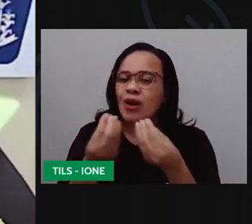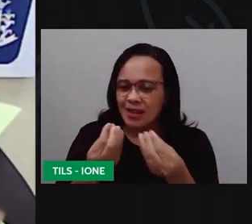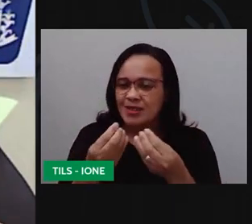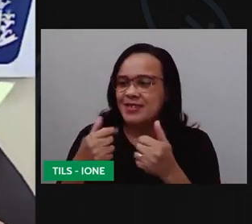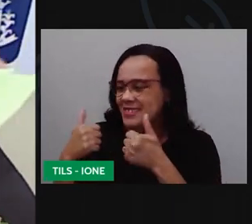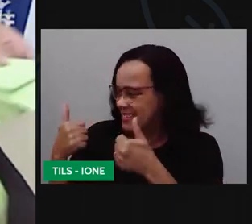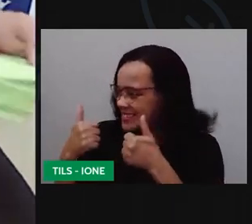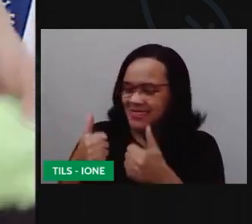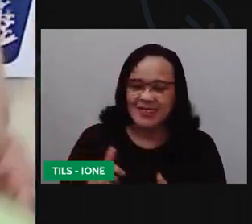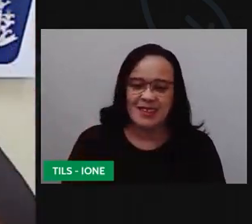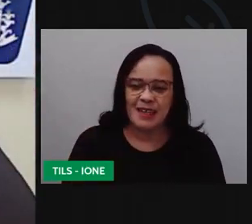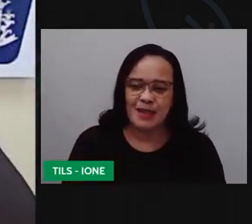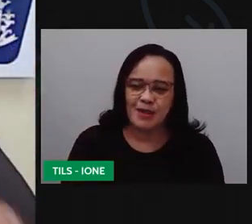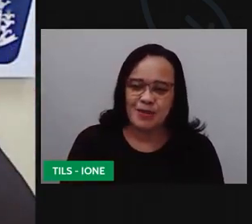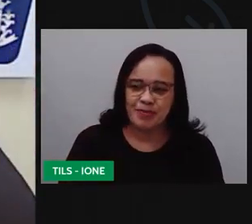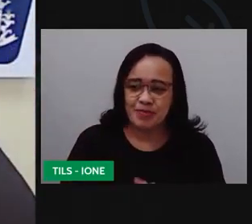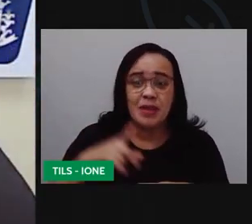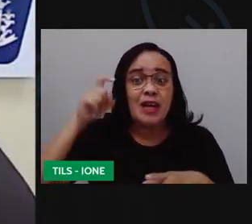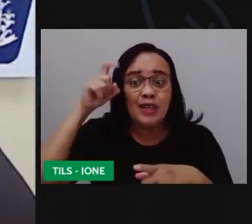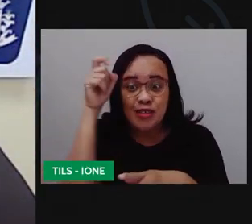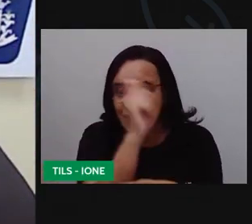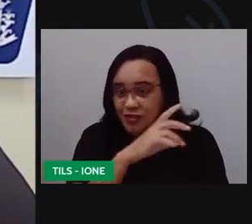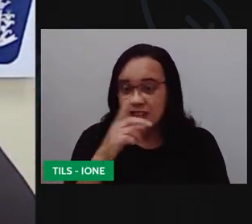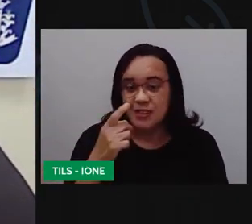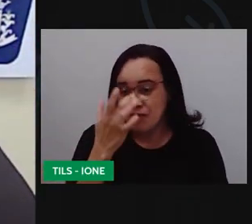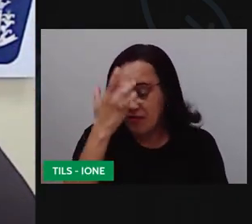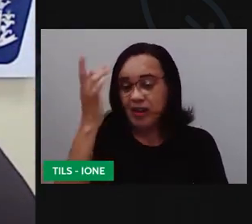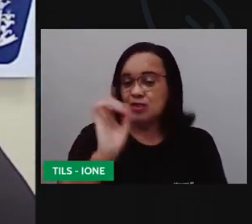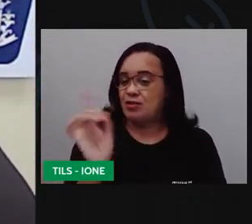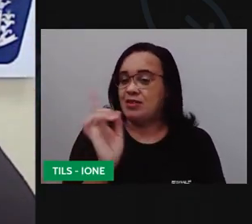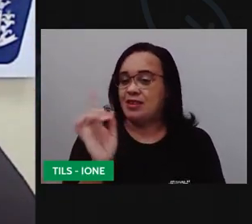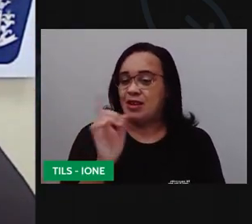Ione? Vou dificultar agora. Vou pegar o quê, ó?